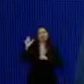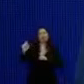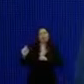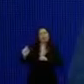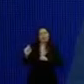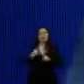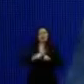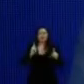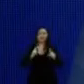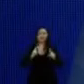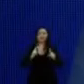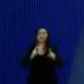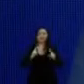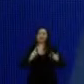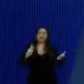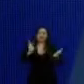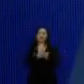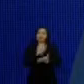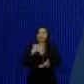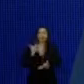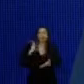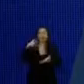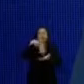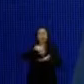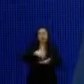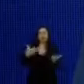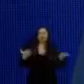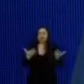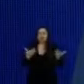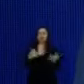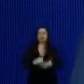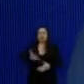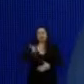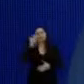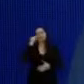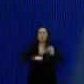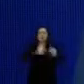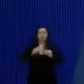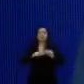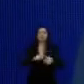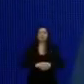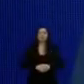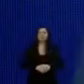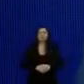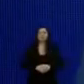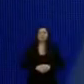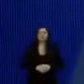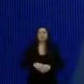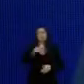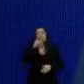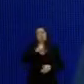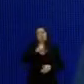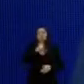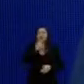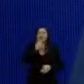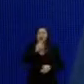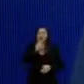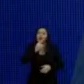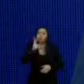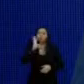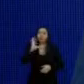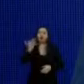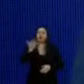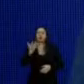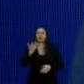morde a língua ao não comparecer a este evento hoje eu queria saber do senhor diz o que é que os senhores e a senhora acham